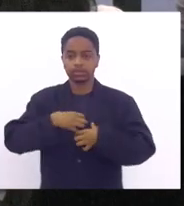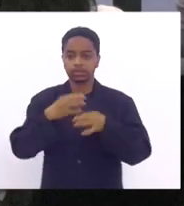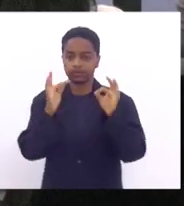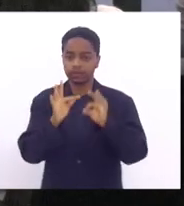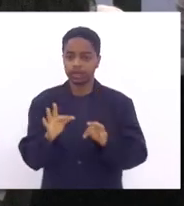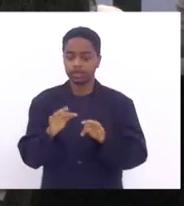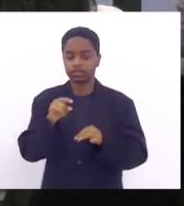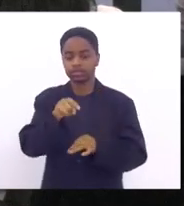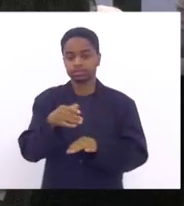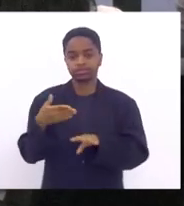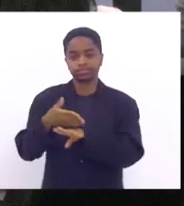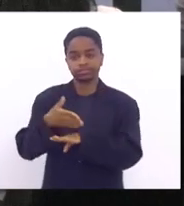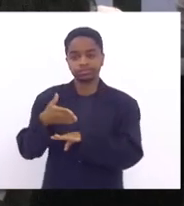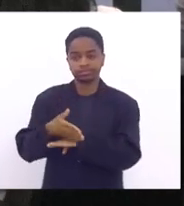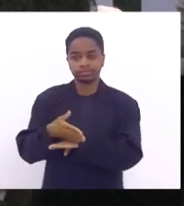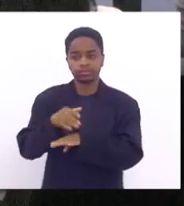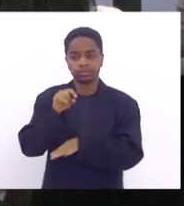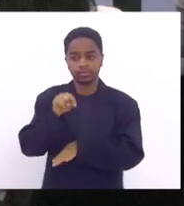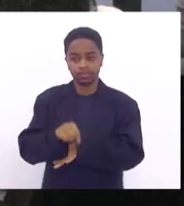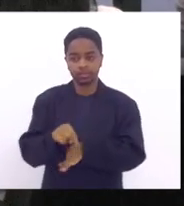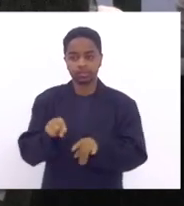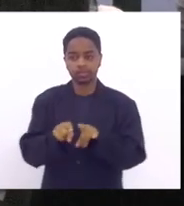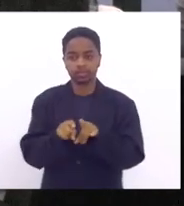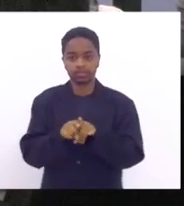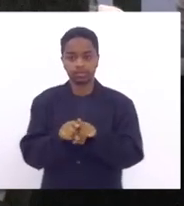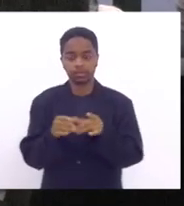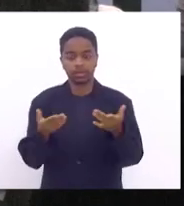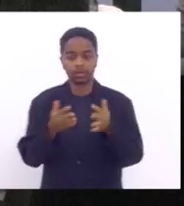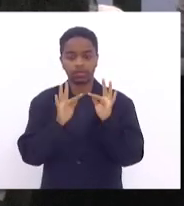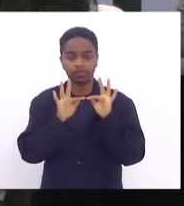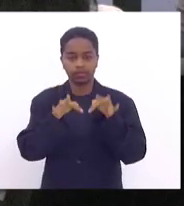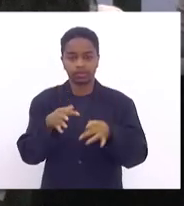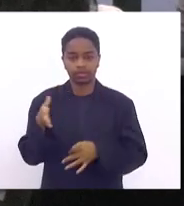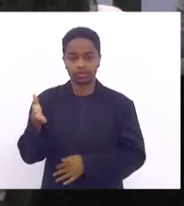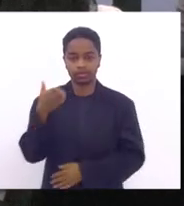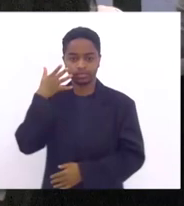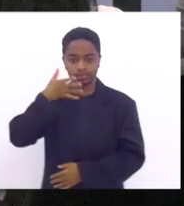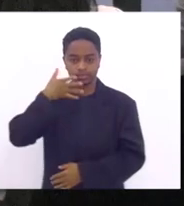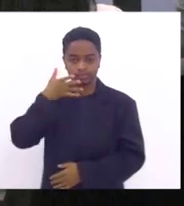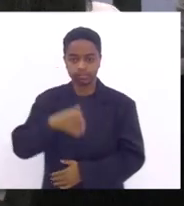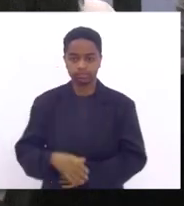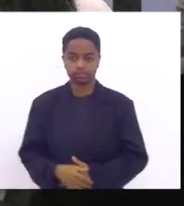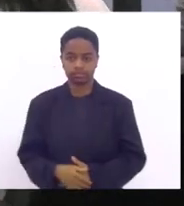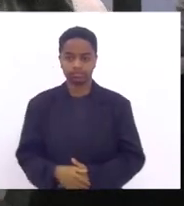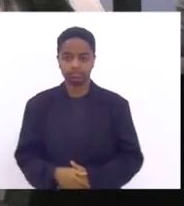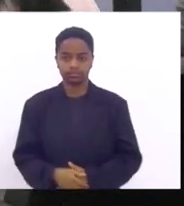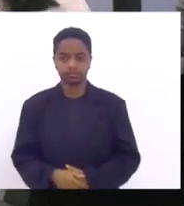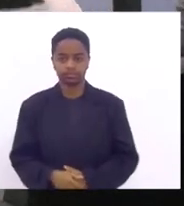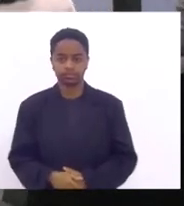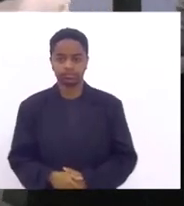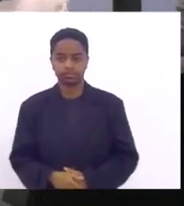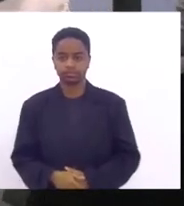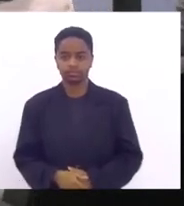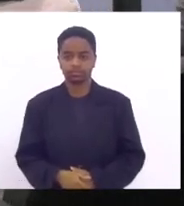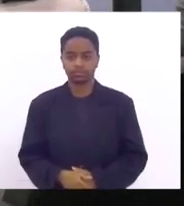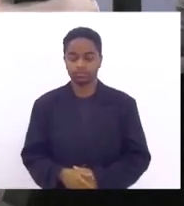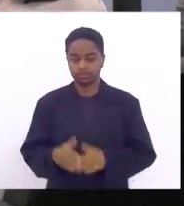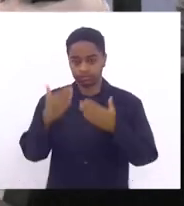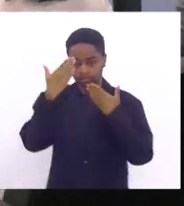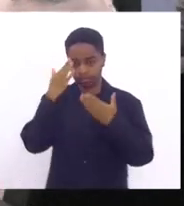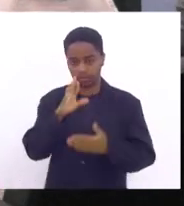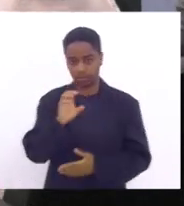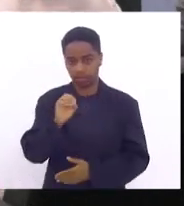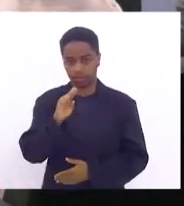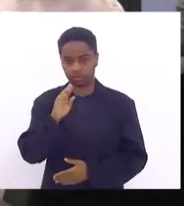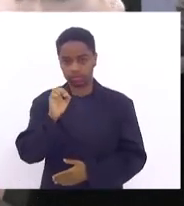excelência aqui na mesa para finalizar vamos assim dizer com a sua palestra com a palavra muito obrigado Robson Muito